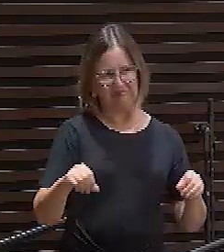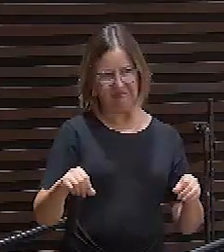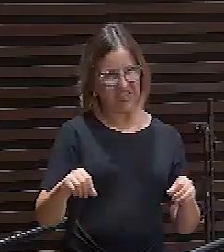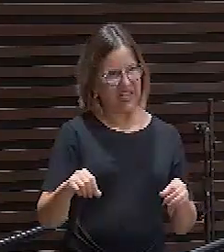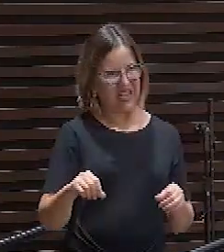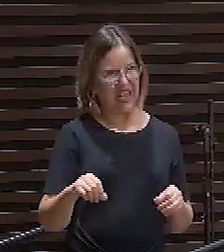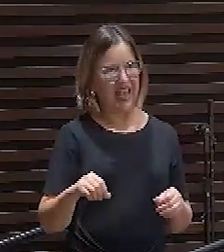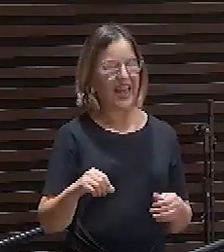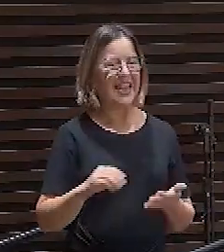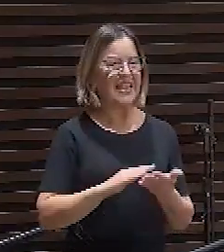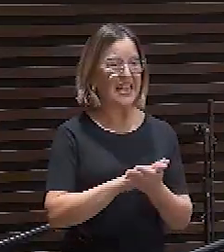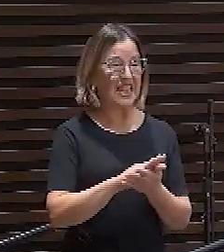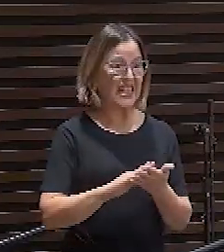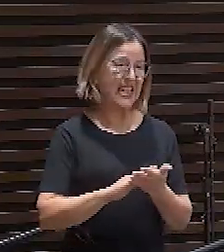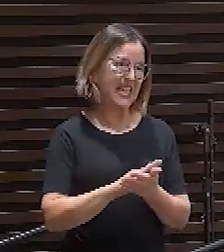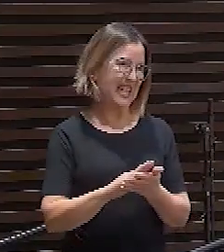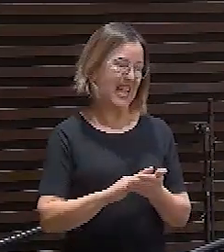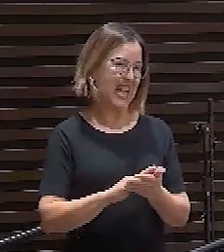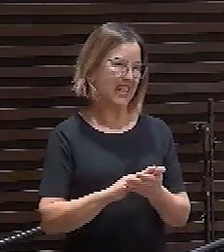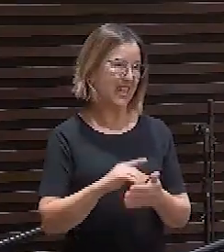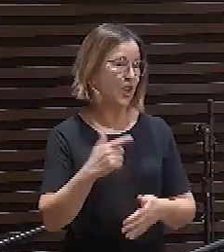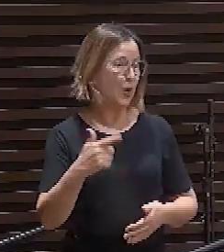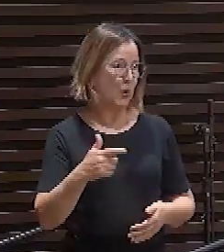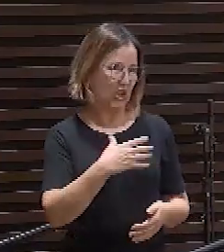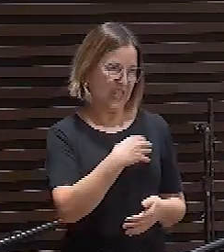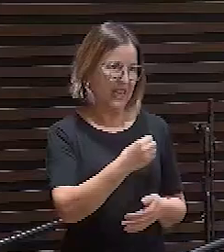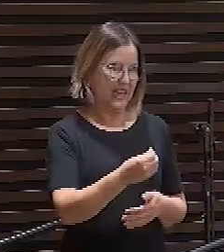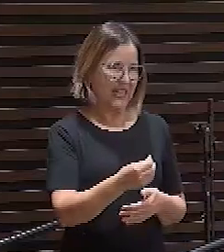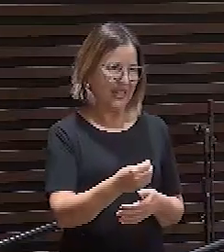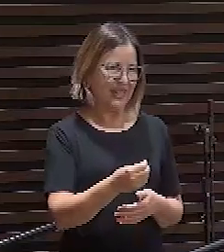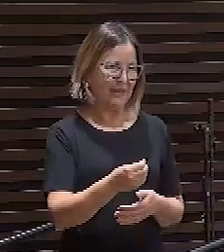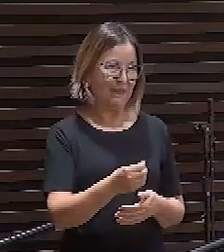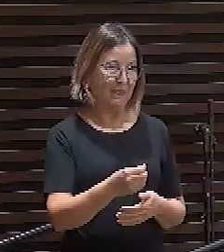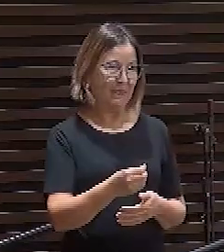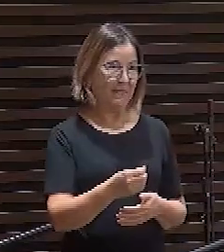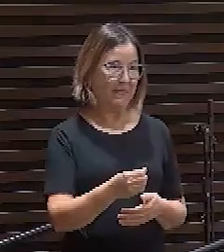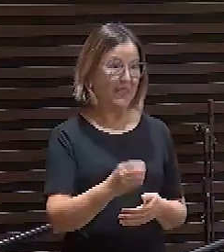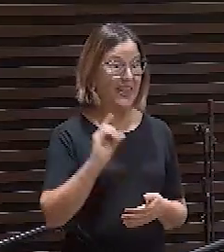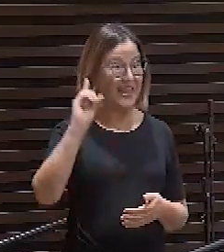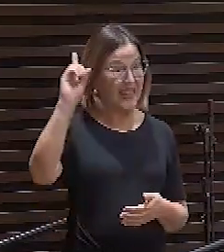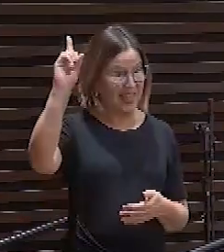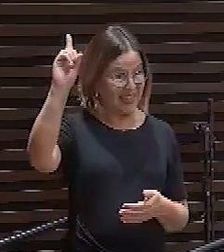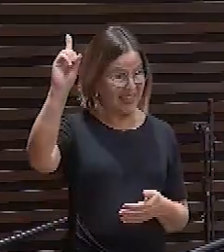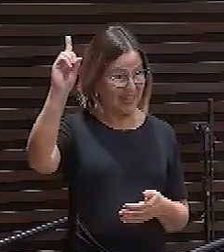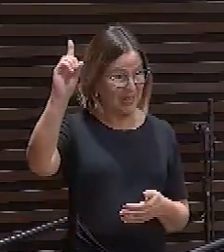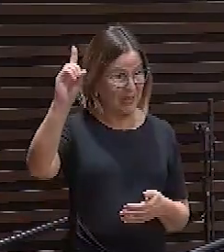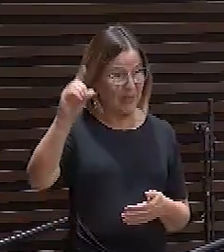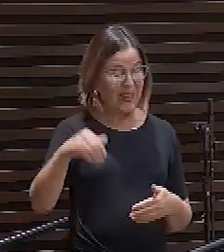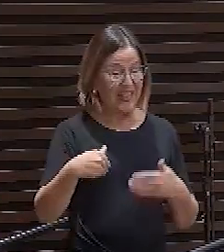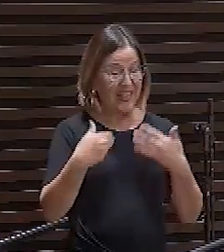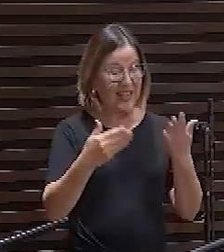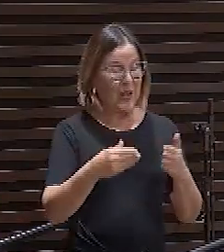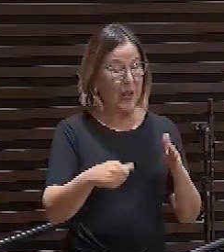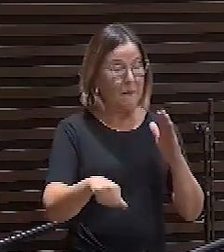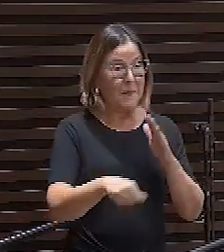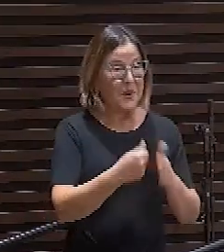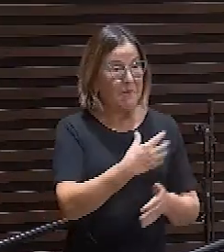herança dada por outra pessoa, mas foi a primeira herança que Deus deu ao homem. O